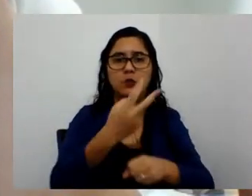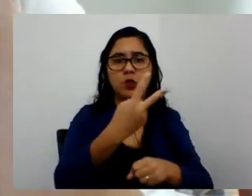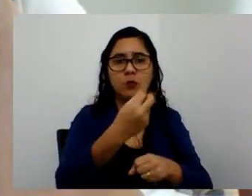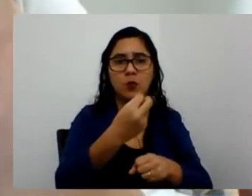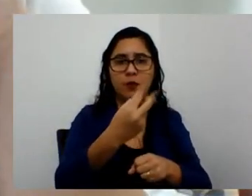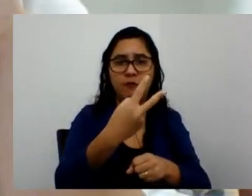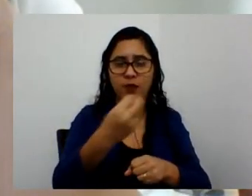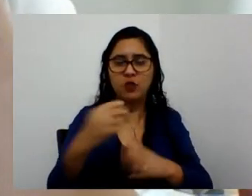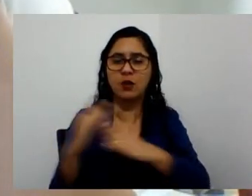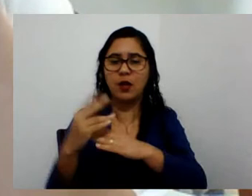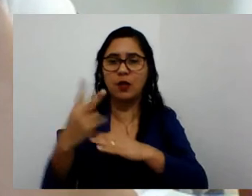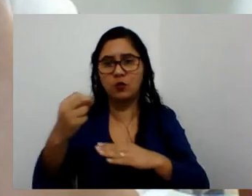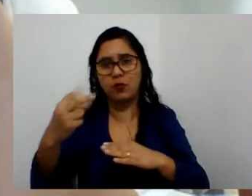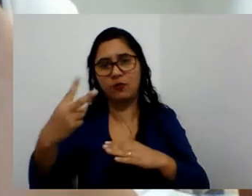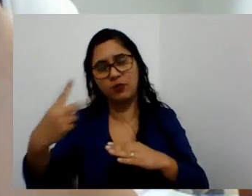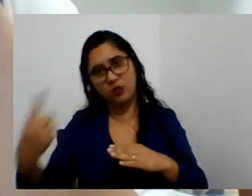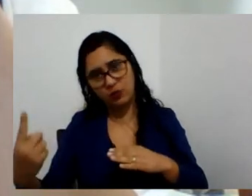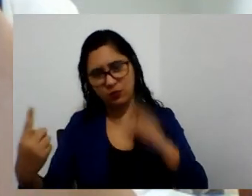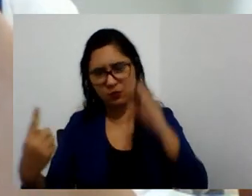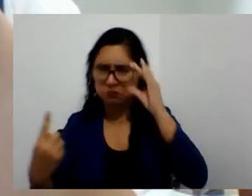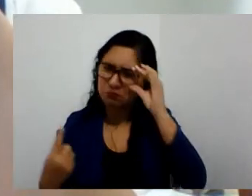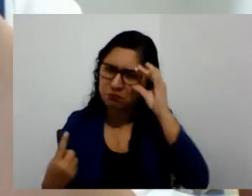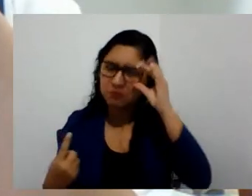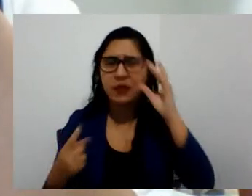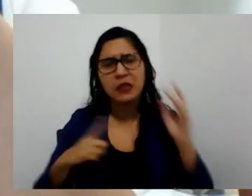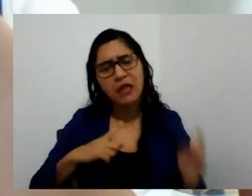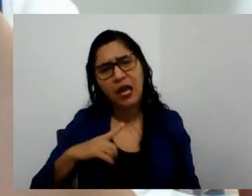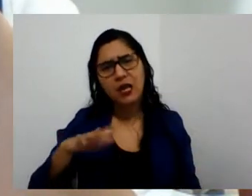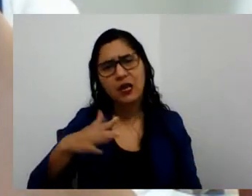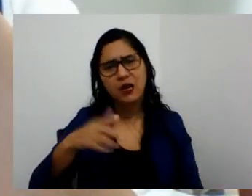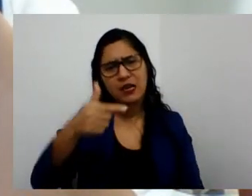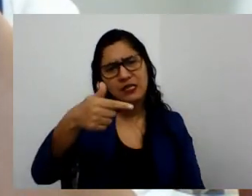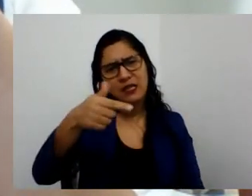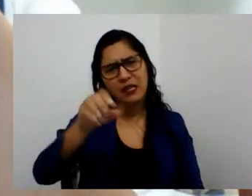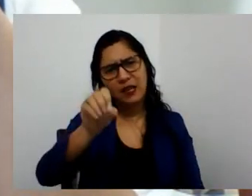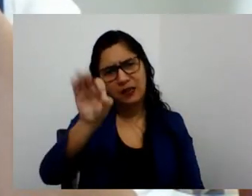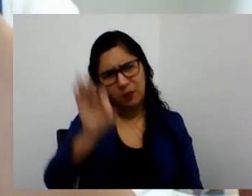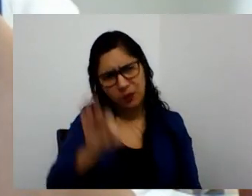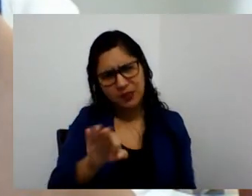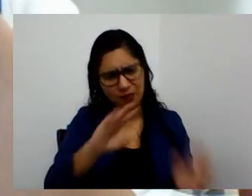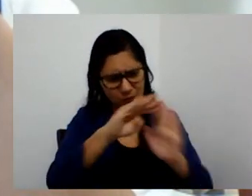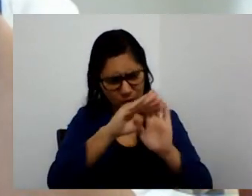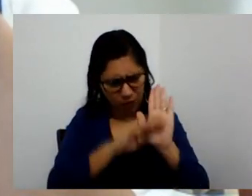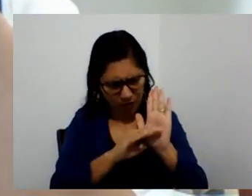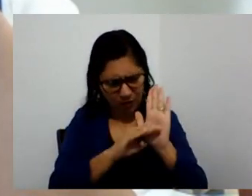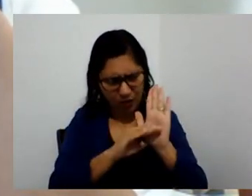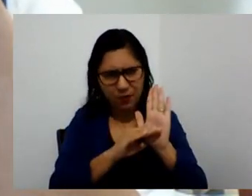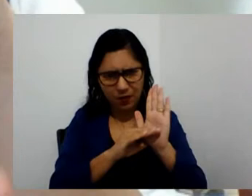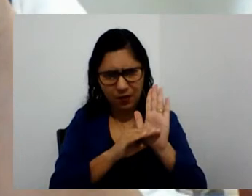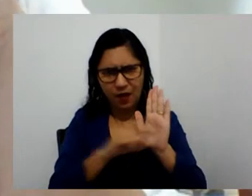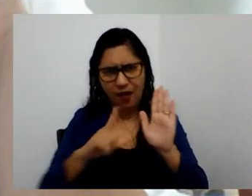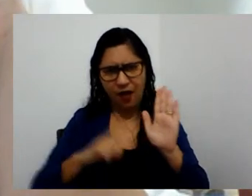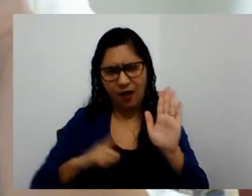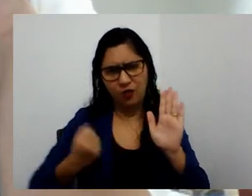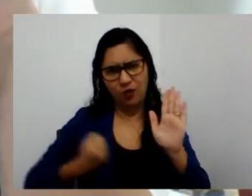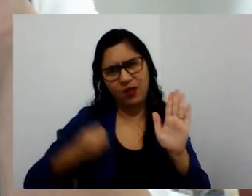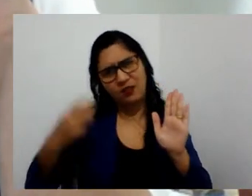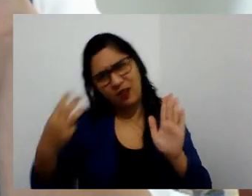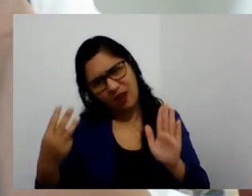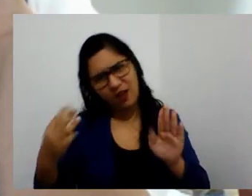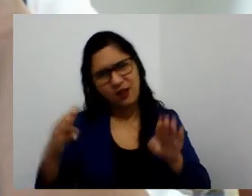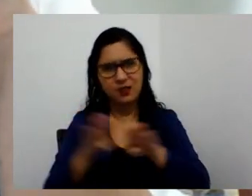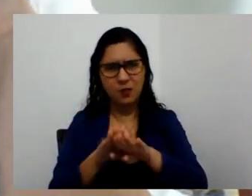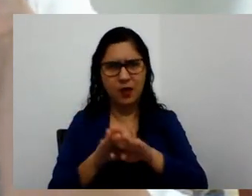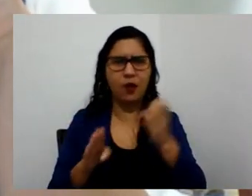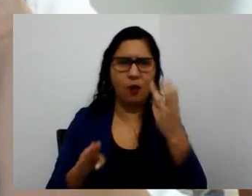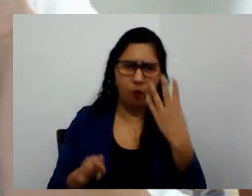2021. Considerando que 70% quase dos programas nossos são 3 e 4, é